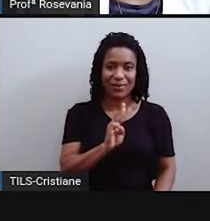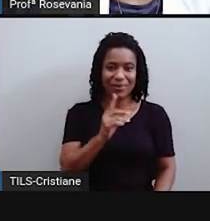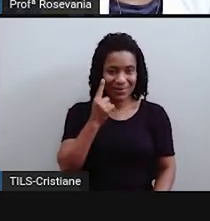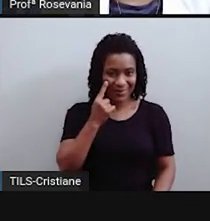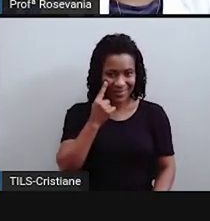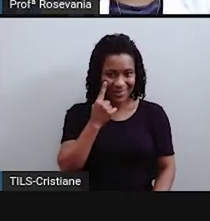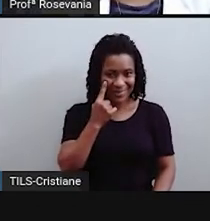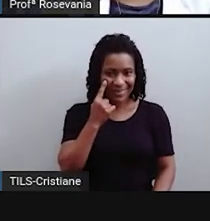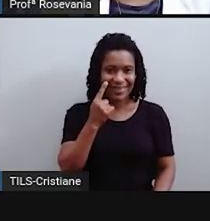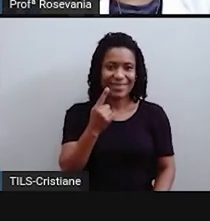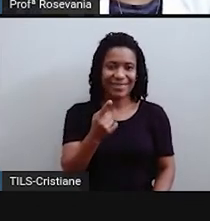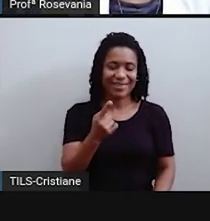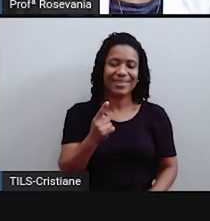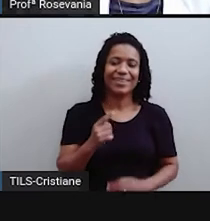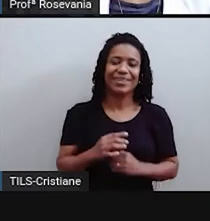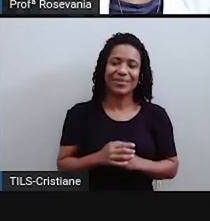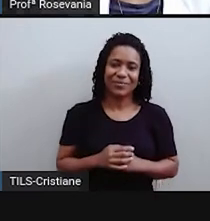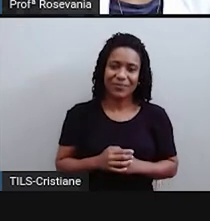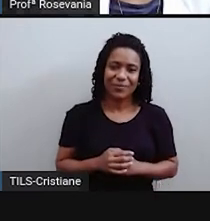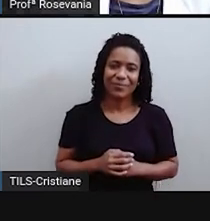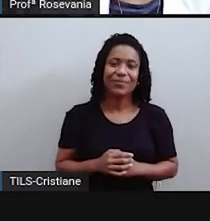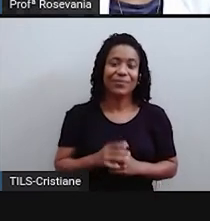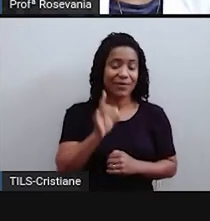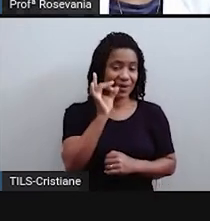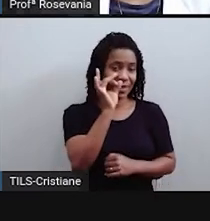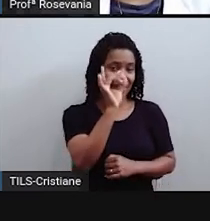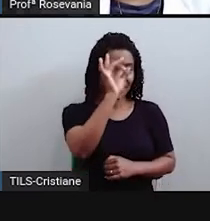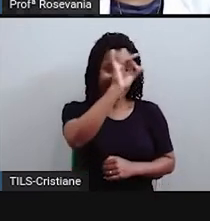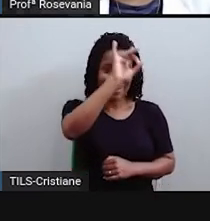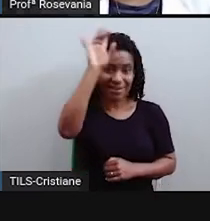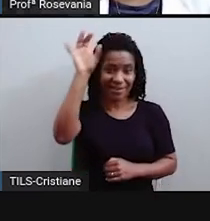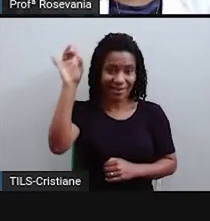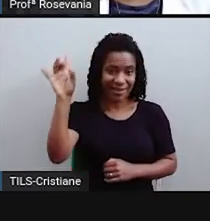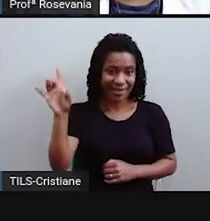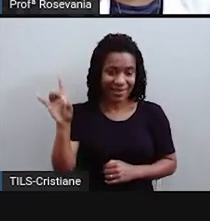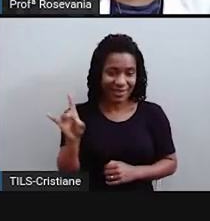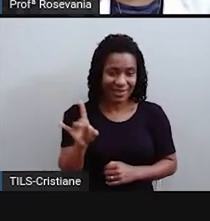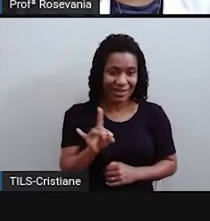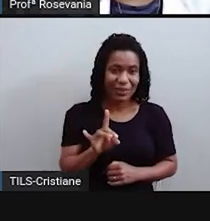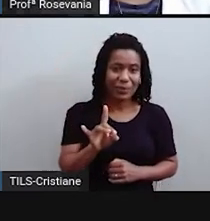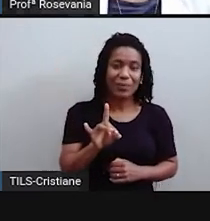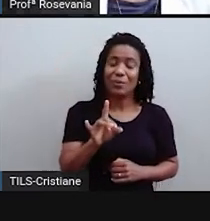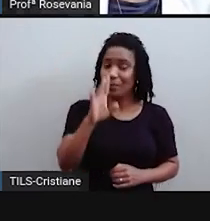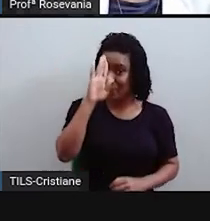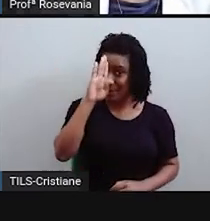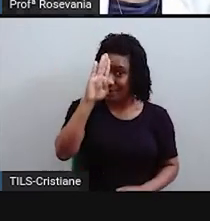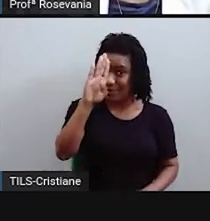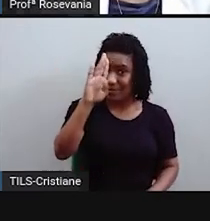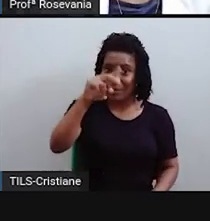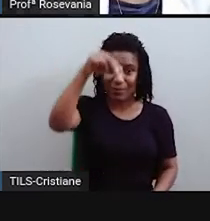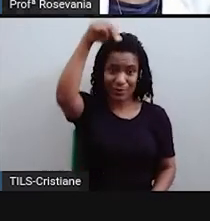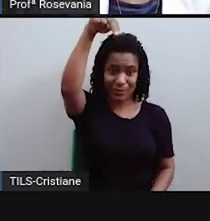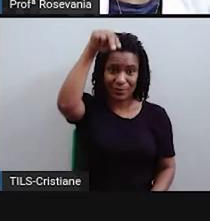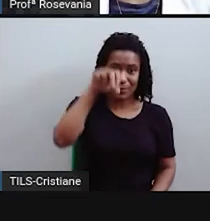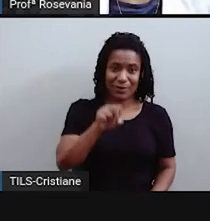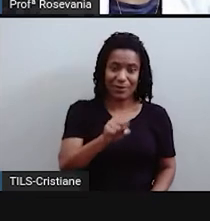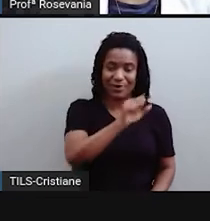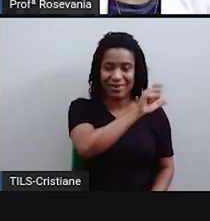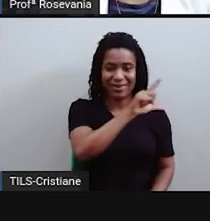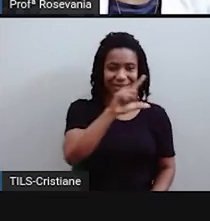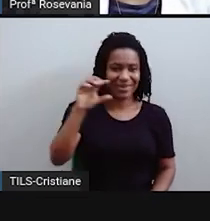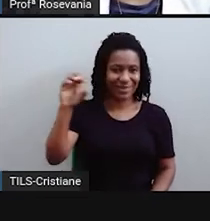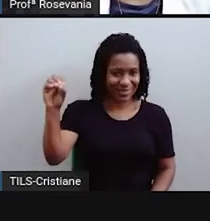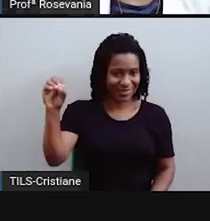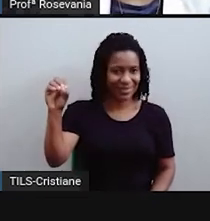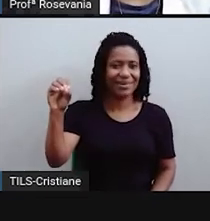este ponto com este ponto aqui. Então, percebam que a partir dos pontos cardeais, eu vou juntando as letrinhas